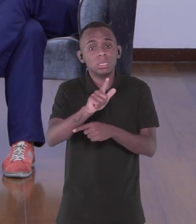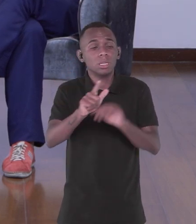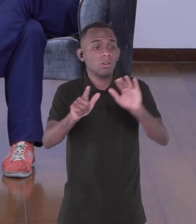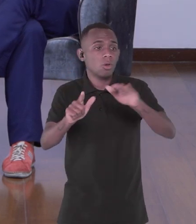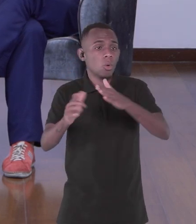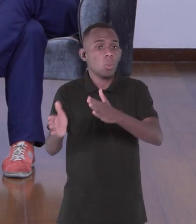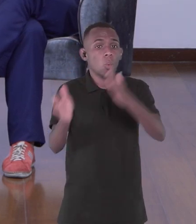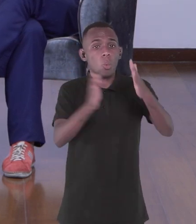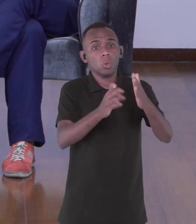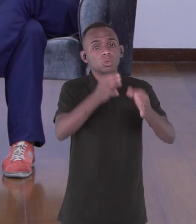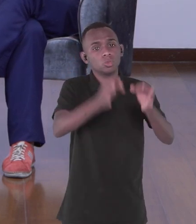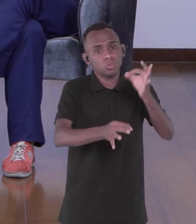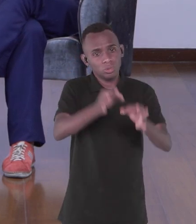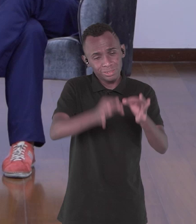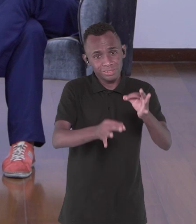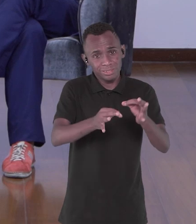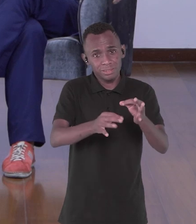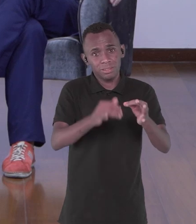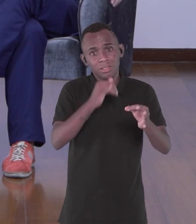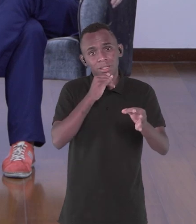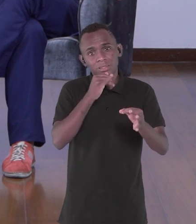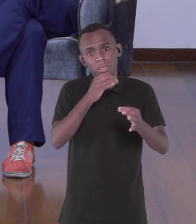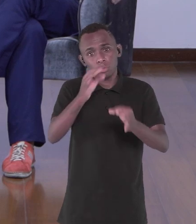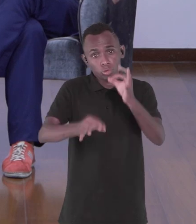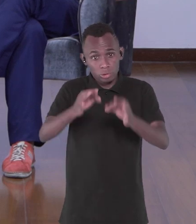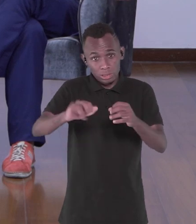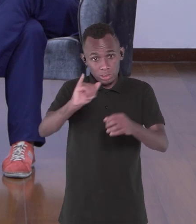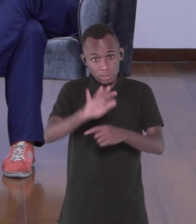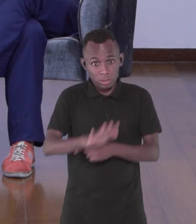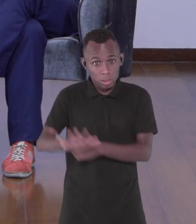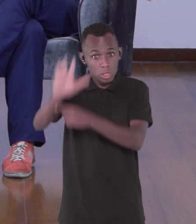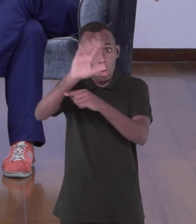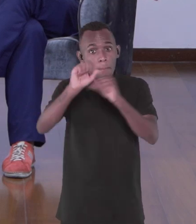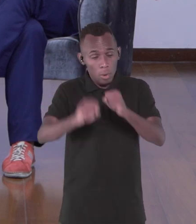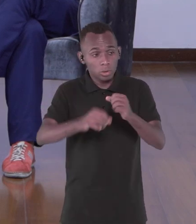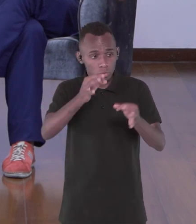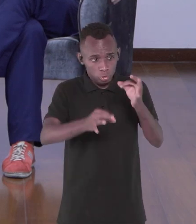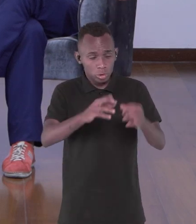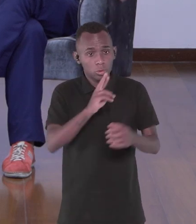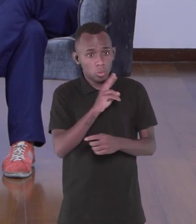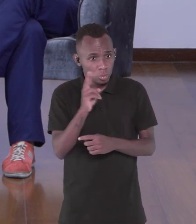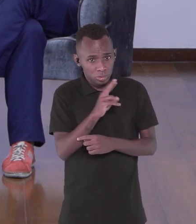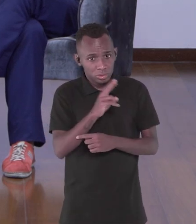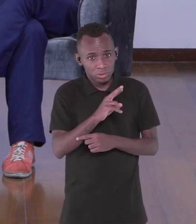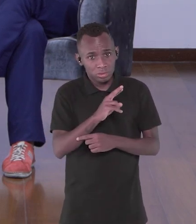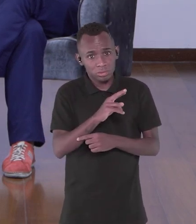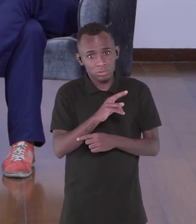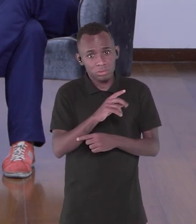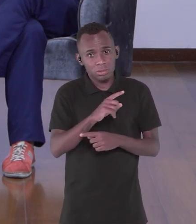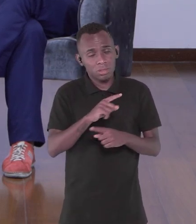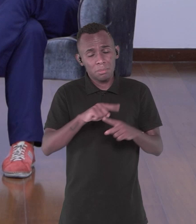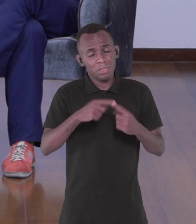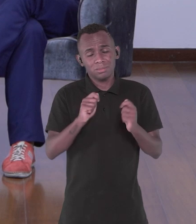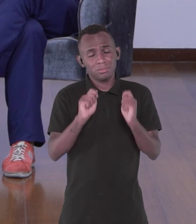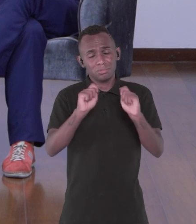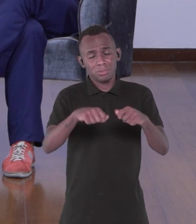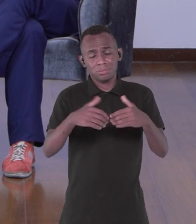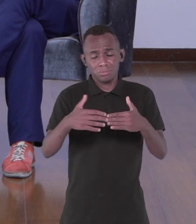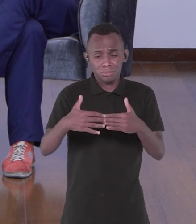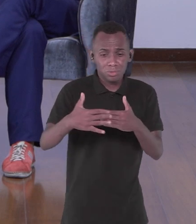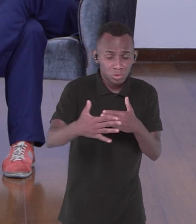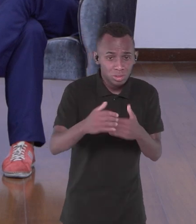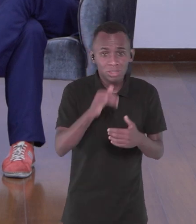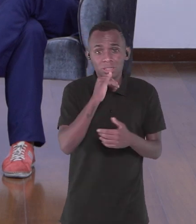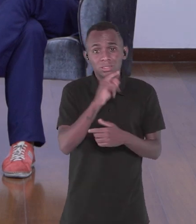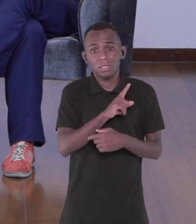lado seja julgado. O Tribunal Penal Internacional pode julgar Putin? Pode. Mas ele vai ver. O Omar al-Bashir, no